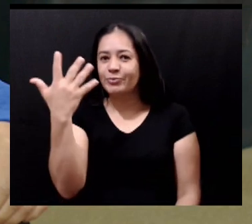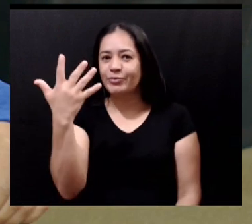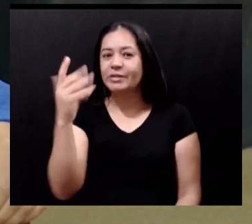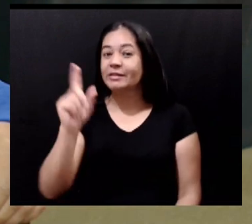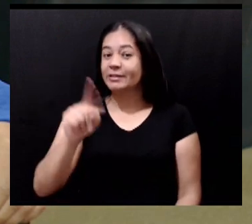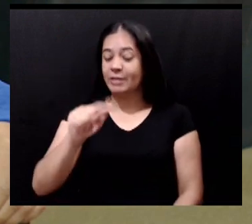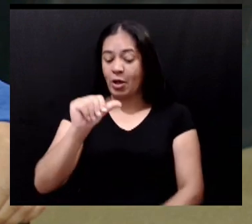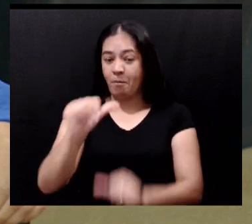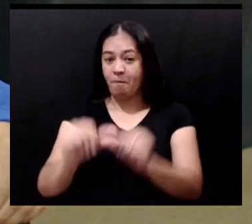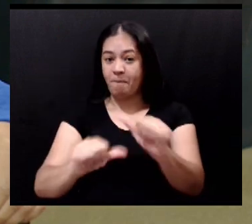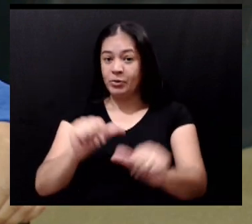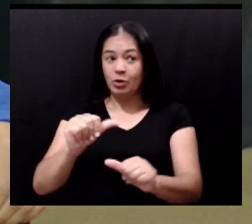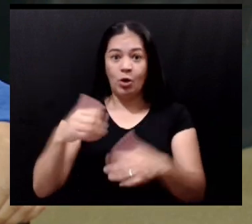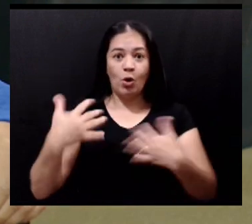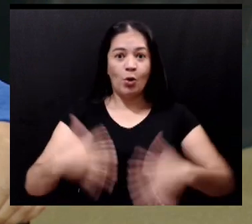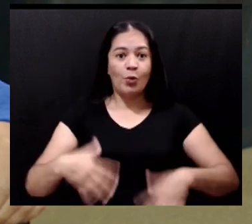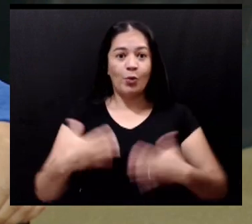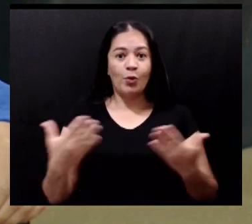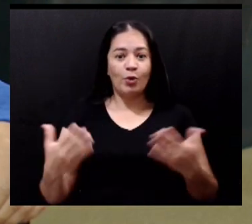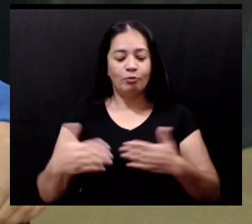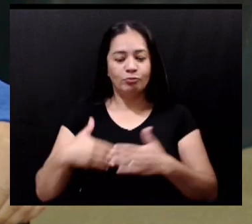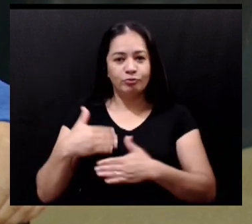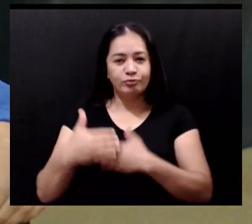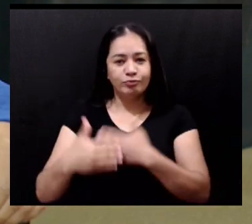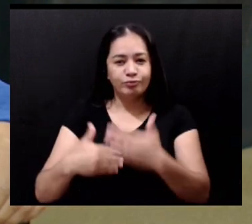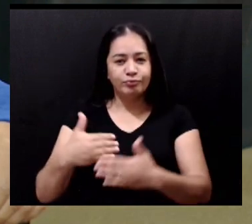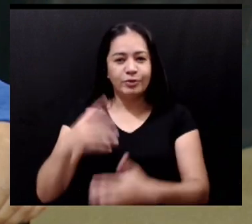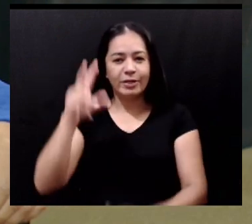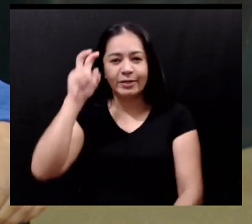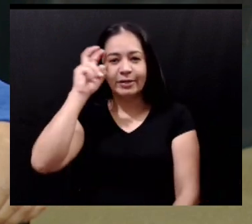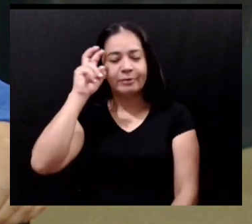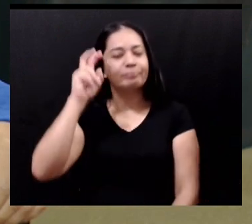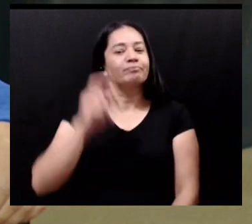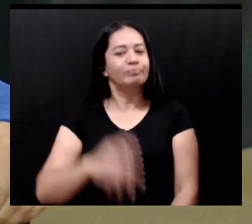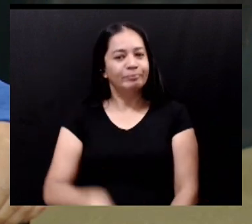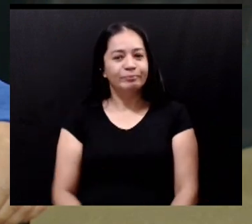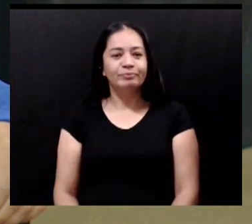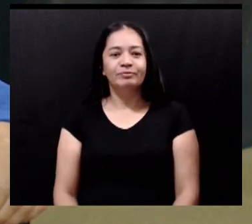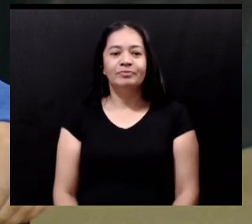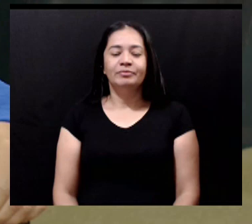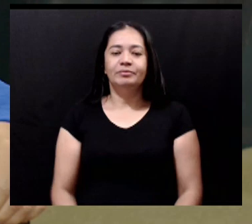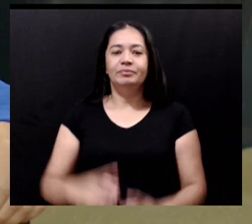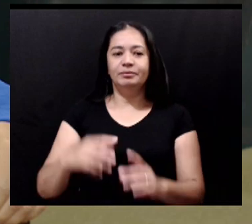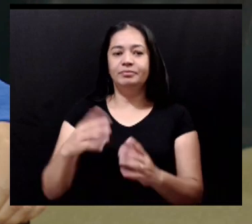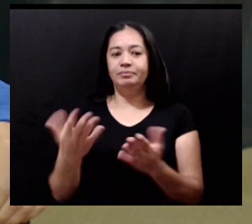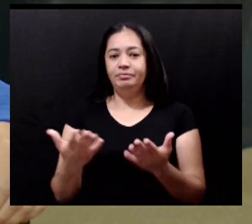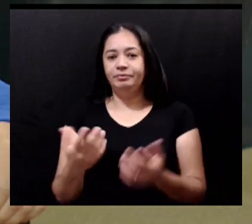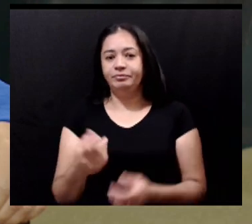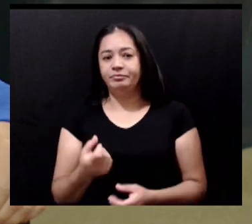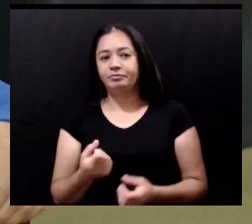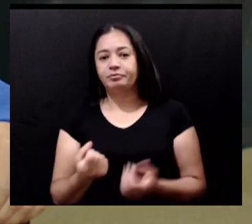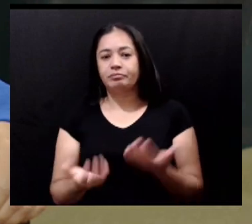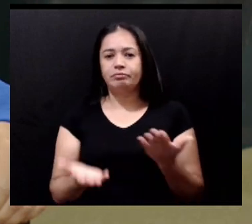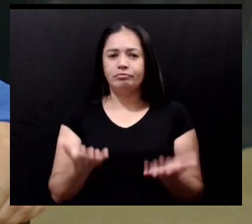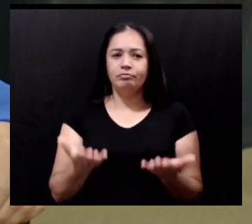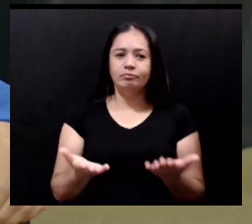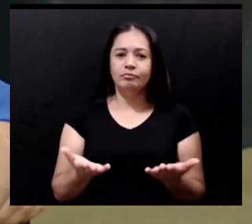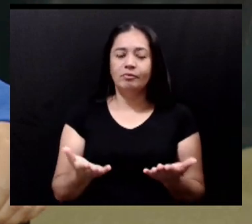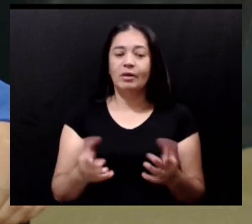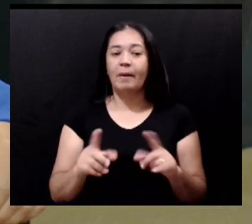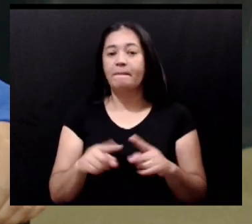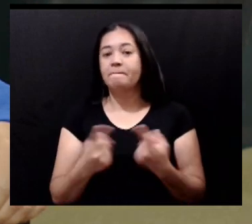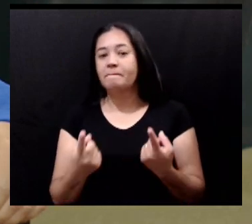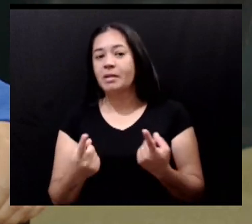brusca no tempo ao longo desta quinta-feira, viu? Tem aproximação de áreas de instabilidade no estado, a previsão de